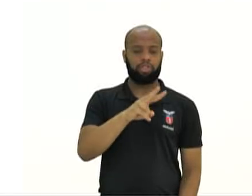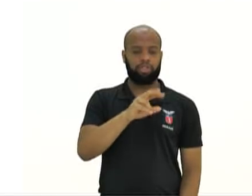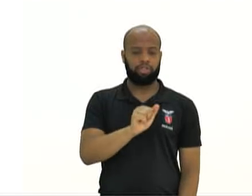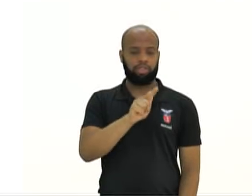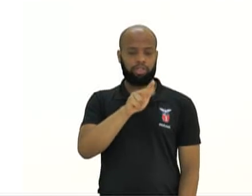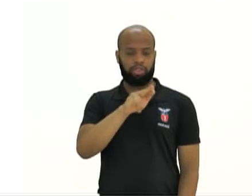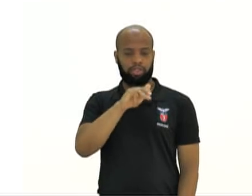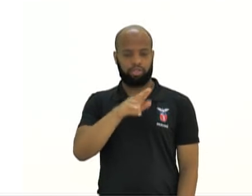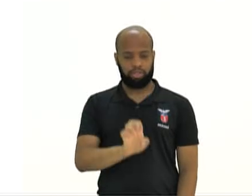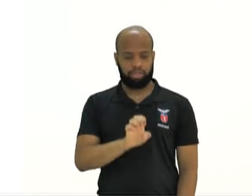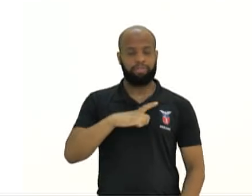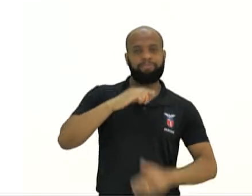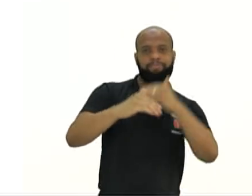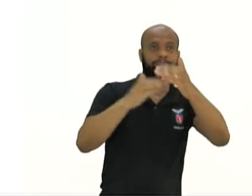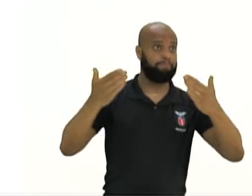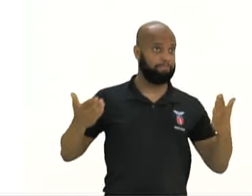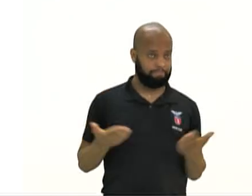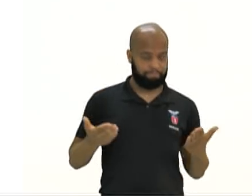desenvolvimento.